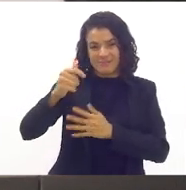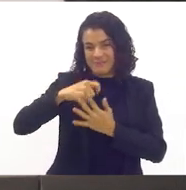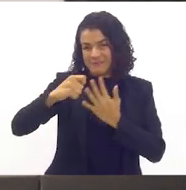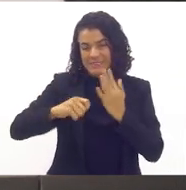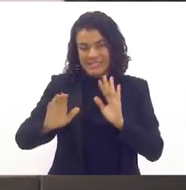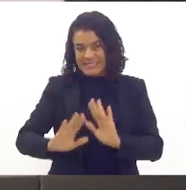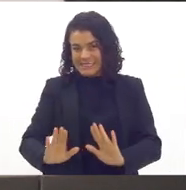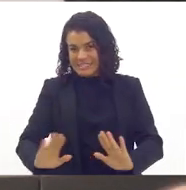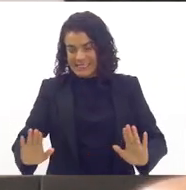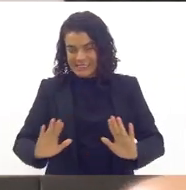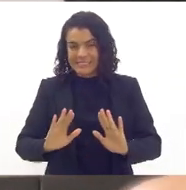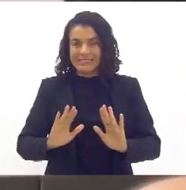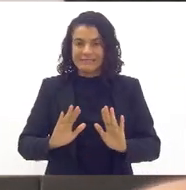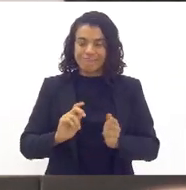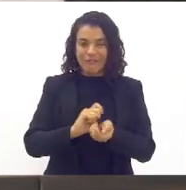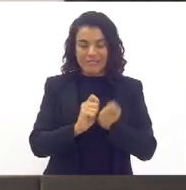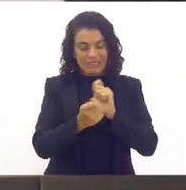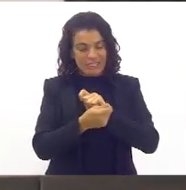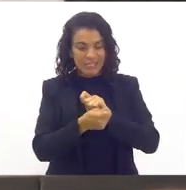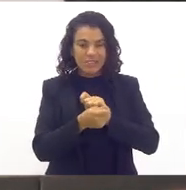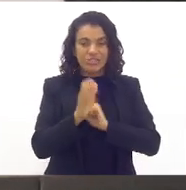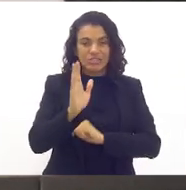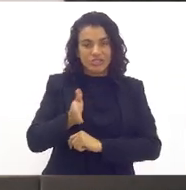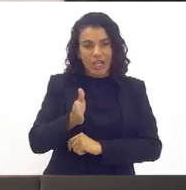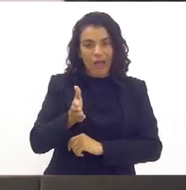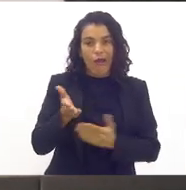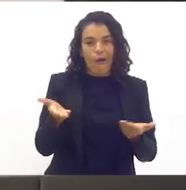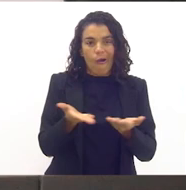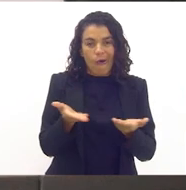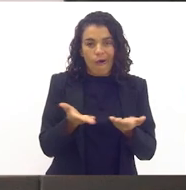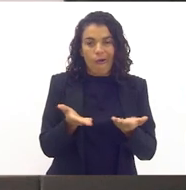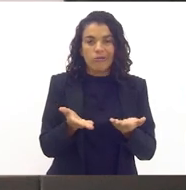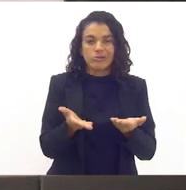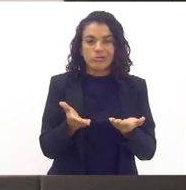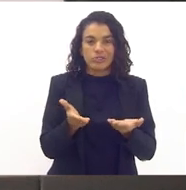para poder fazer o enquadramento. Então, assim, hoje estamos enquadrados,